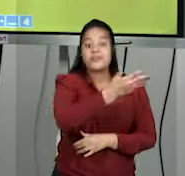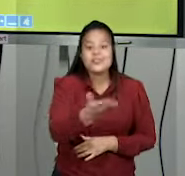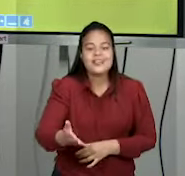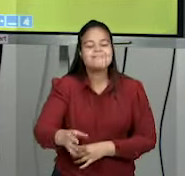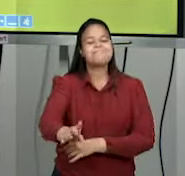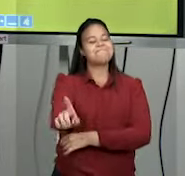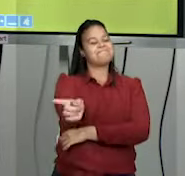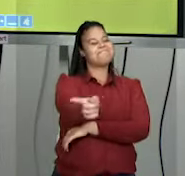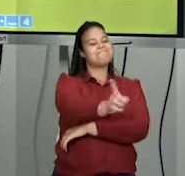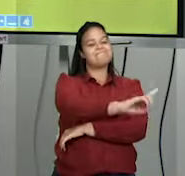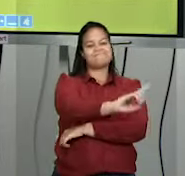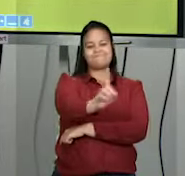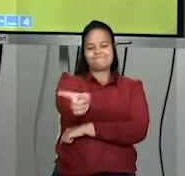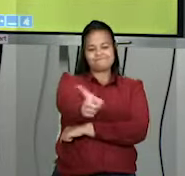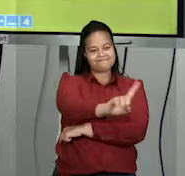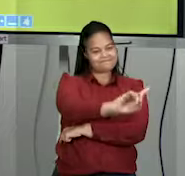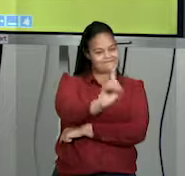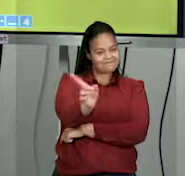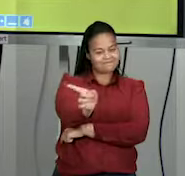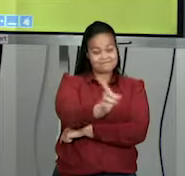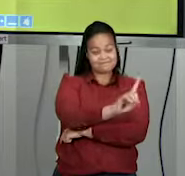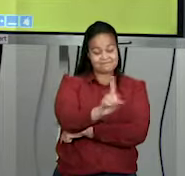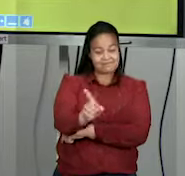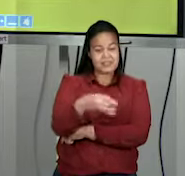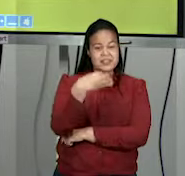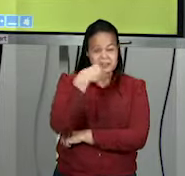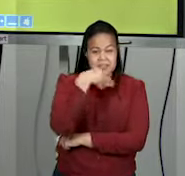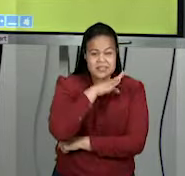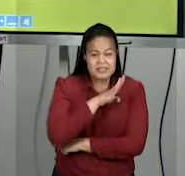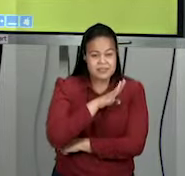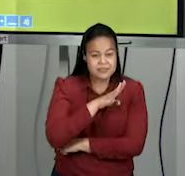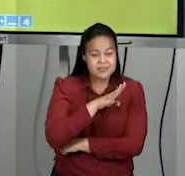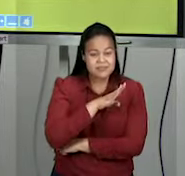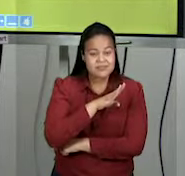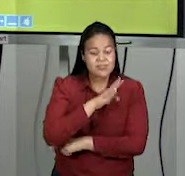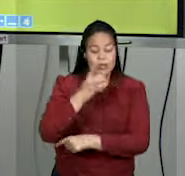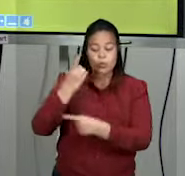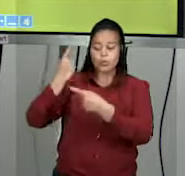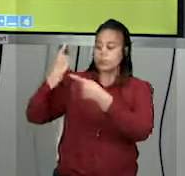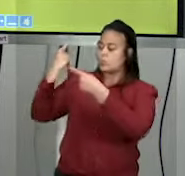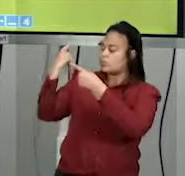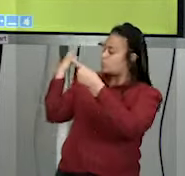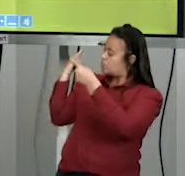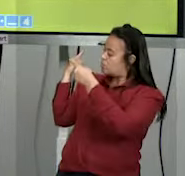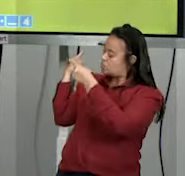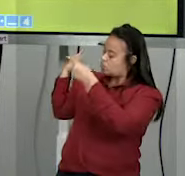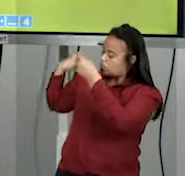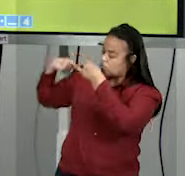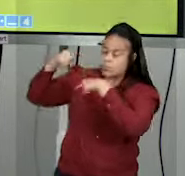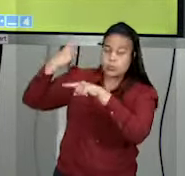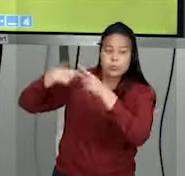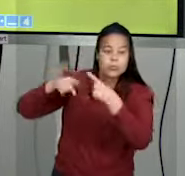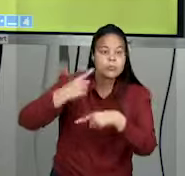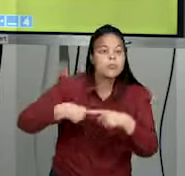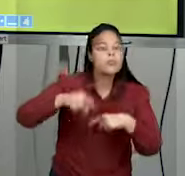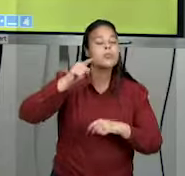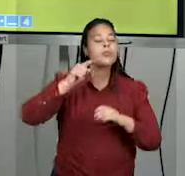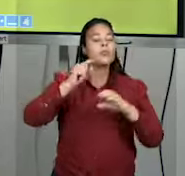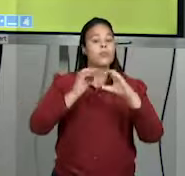não. Você viu que nós evoluímos em ciência e tecnologia